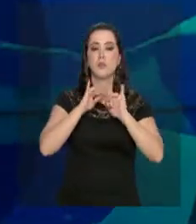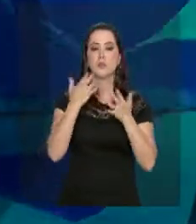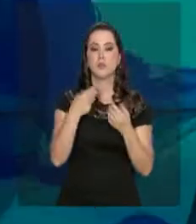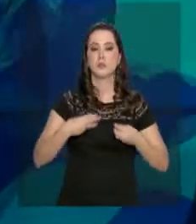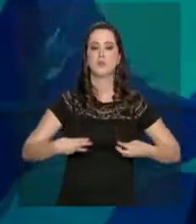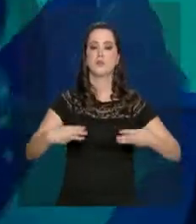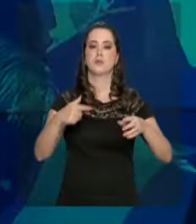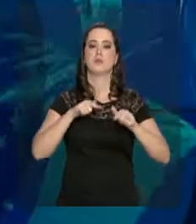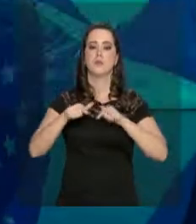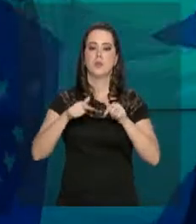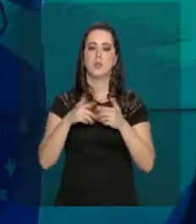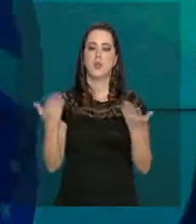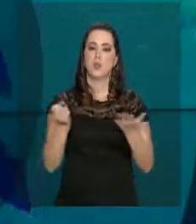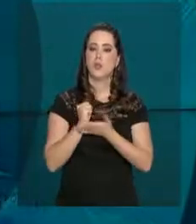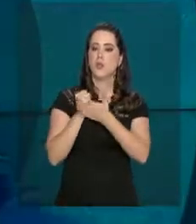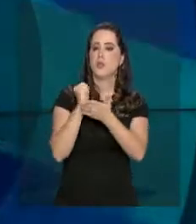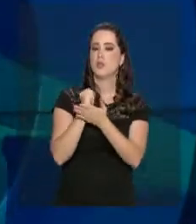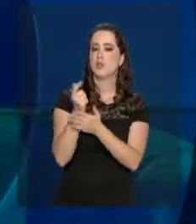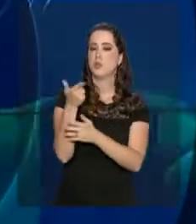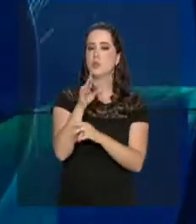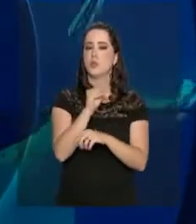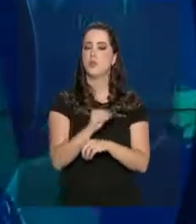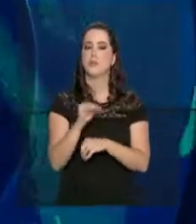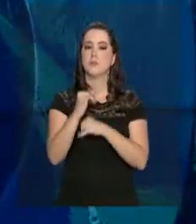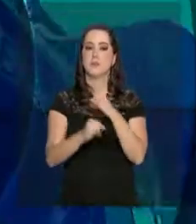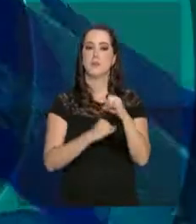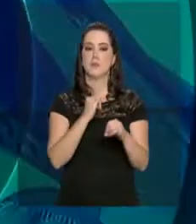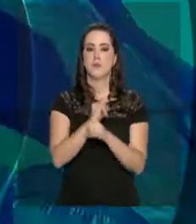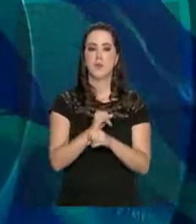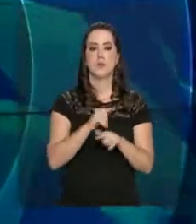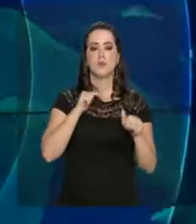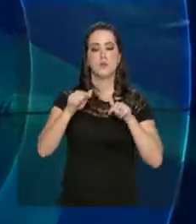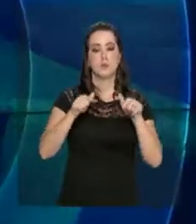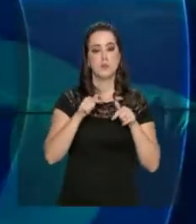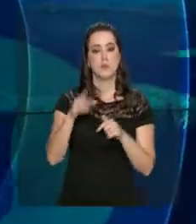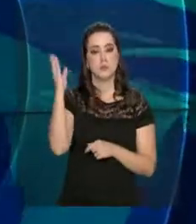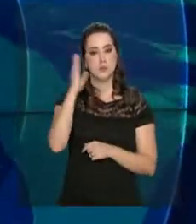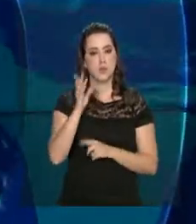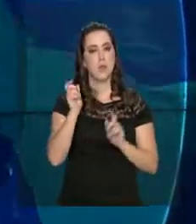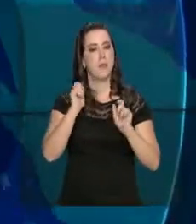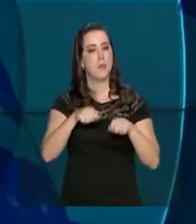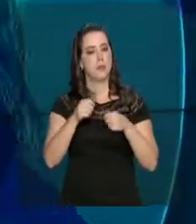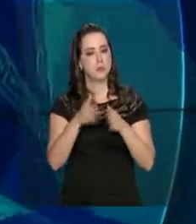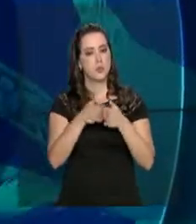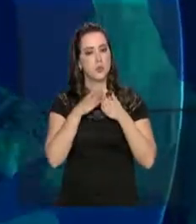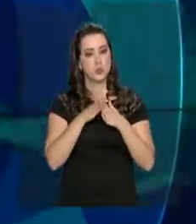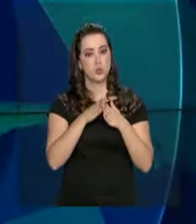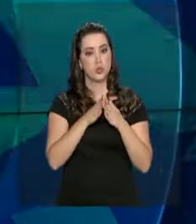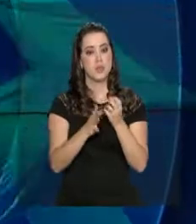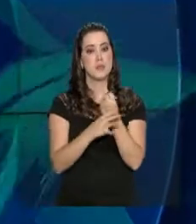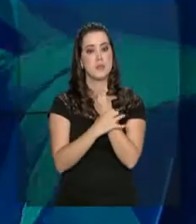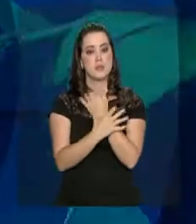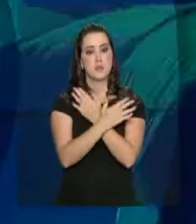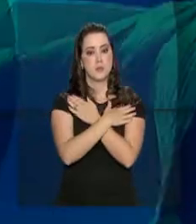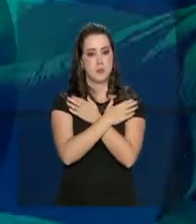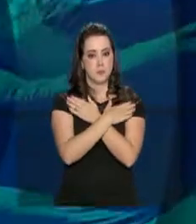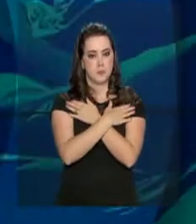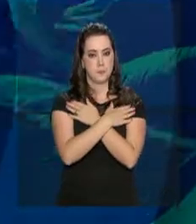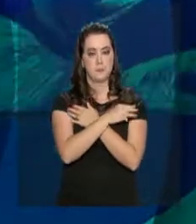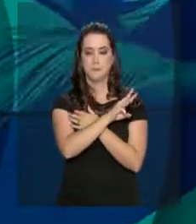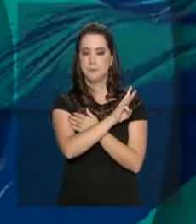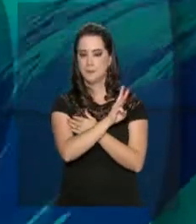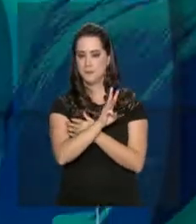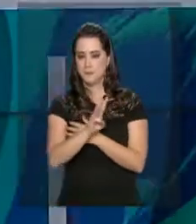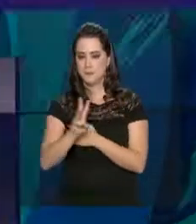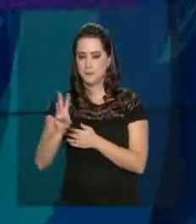ministério do trabalho passa a oferecer mais um atendimento pela internet os trabalhadores brasileiros já podem fazer a solicitação do seguro-desemprego